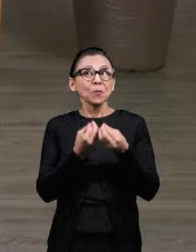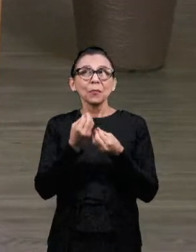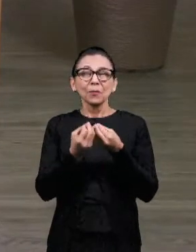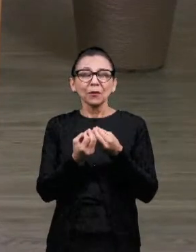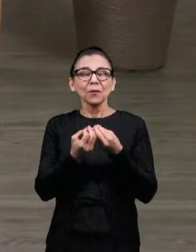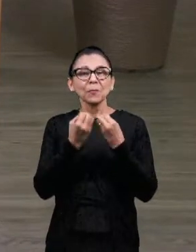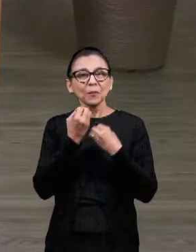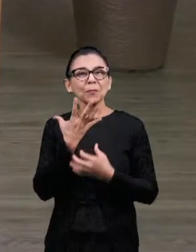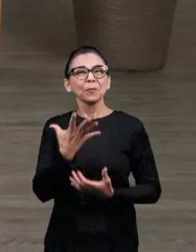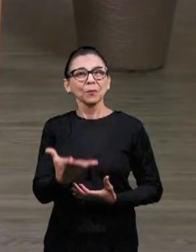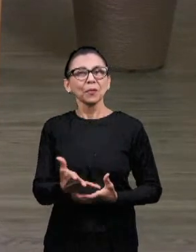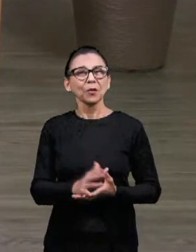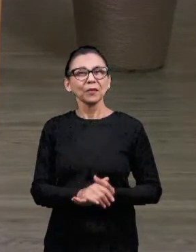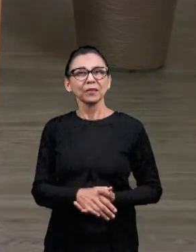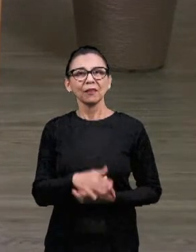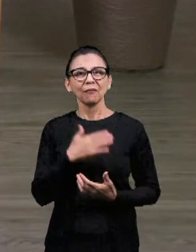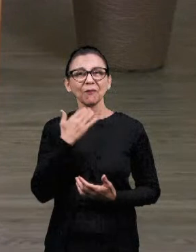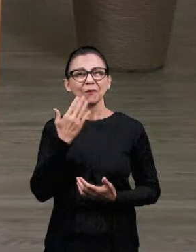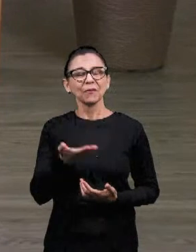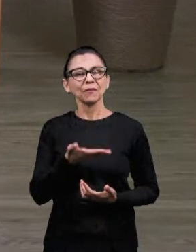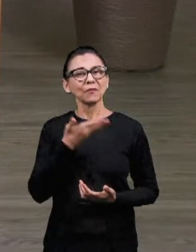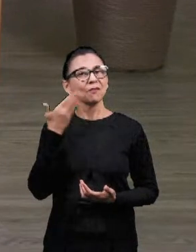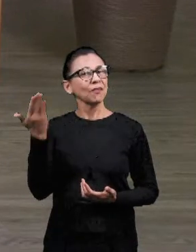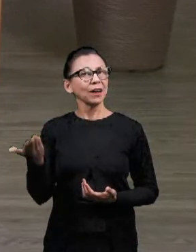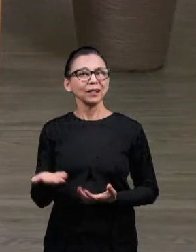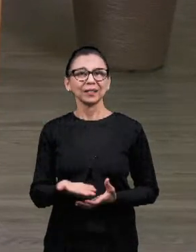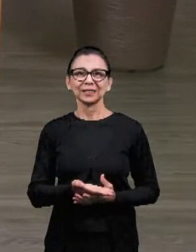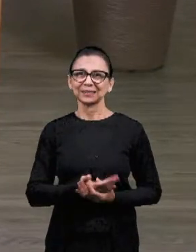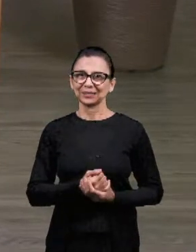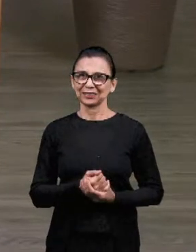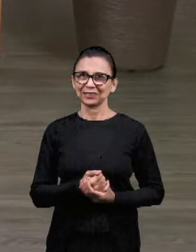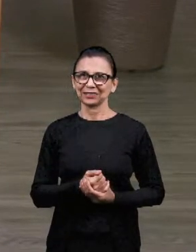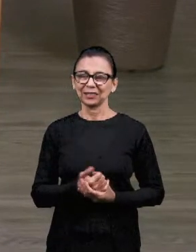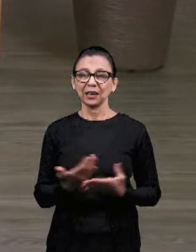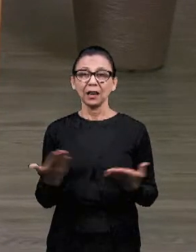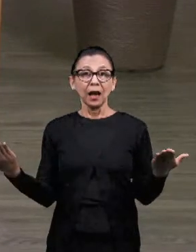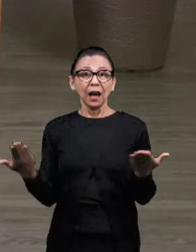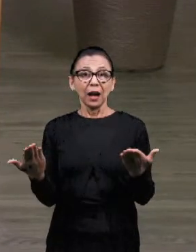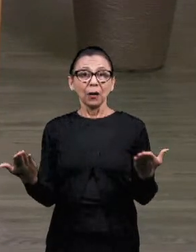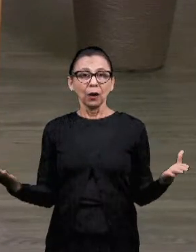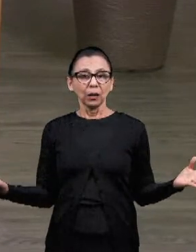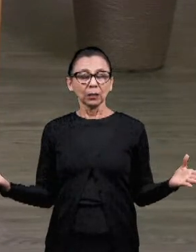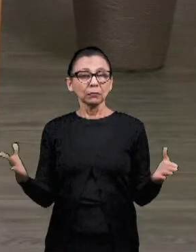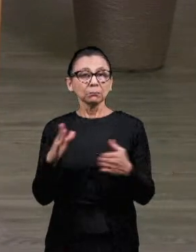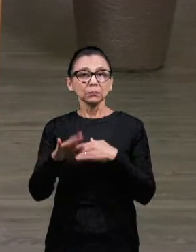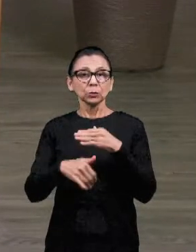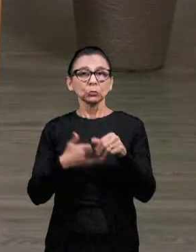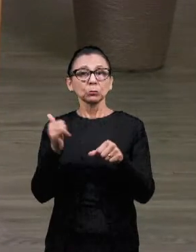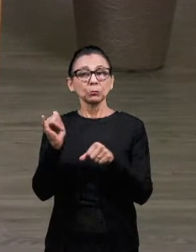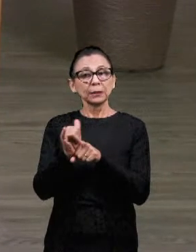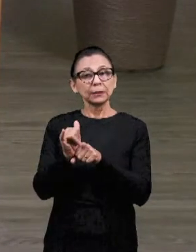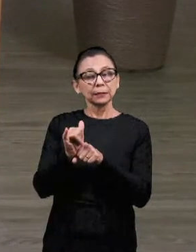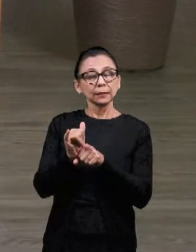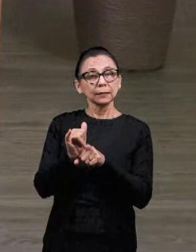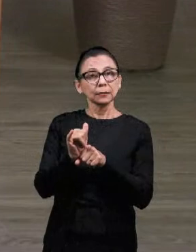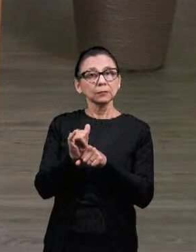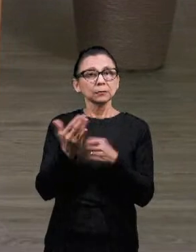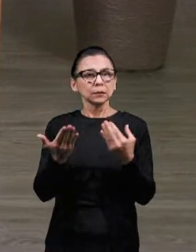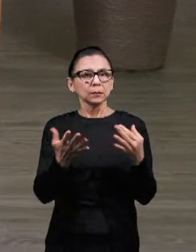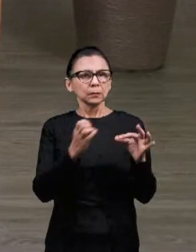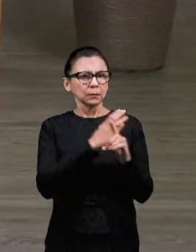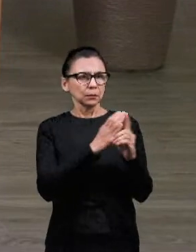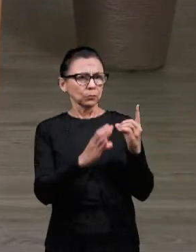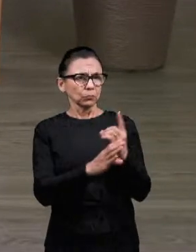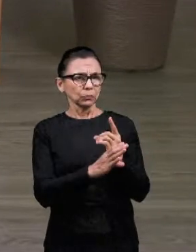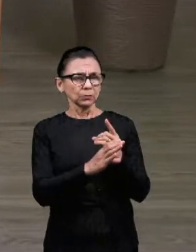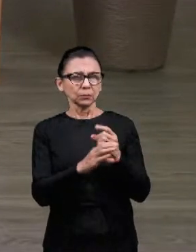Né? Com o canal no YouTube da Igreja da Maranata, as duas coisas se juntaram. Você tem o culto, você tem o seminário,